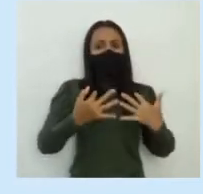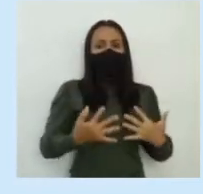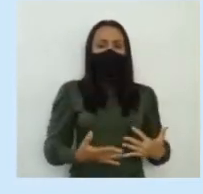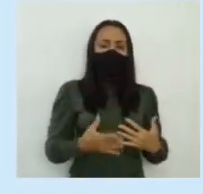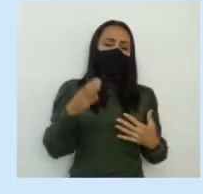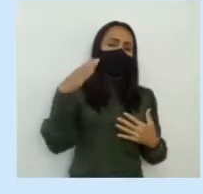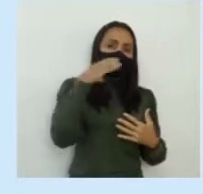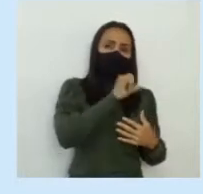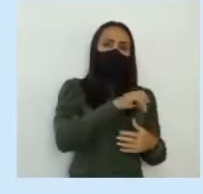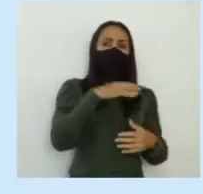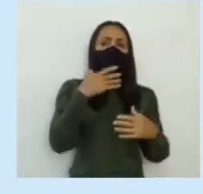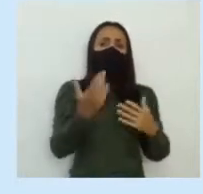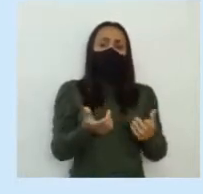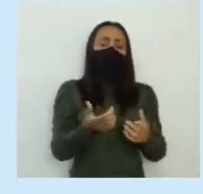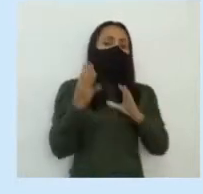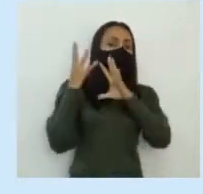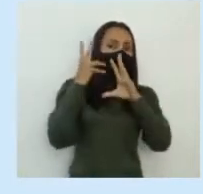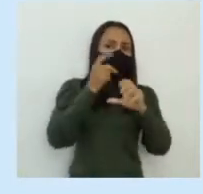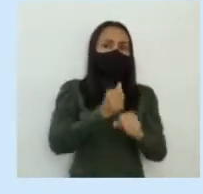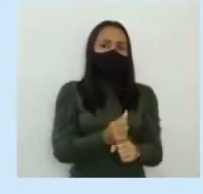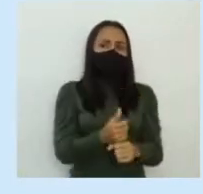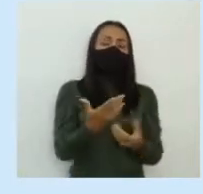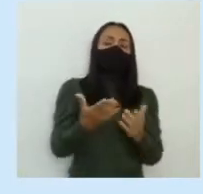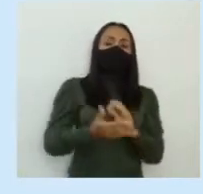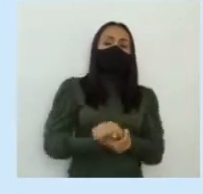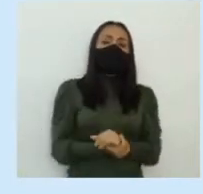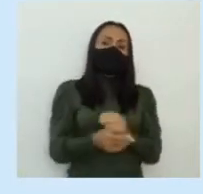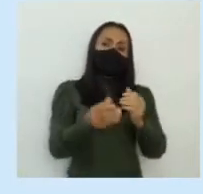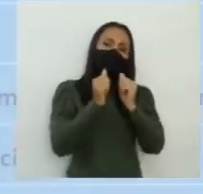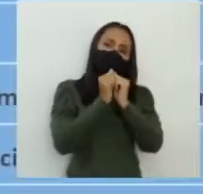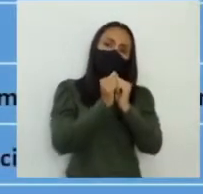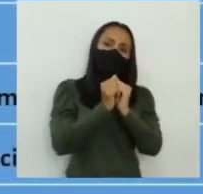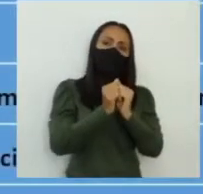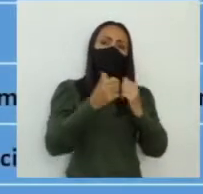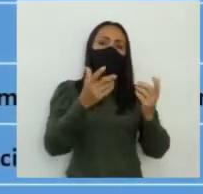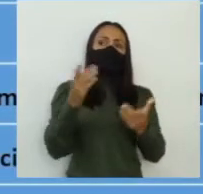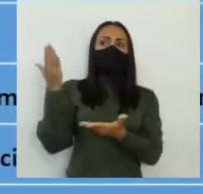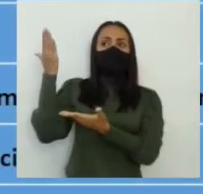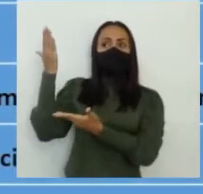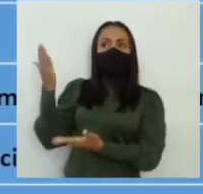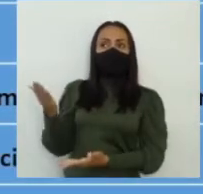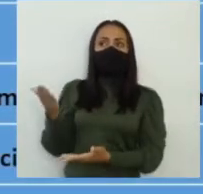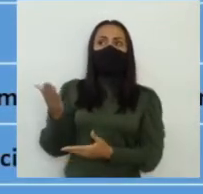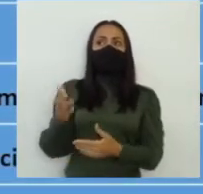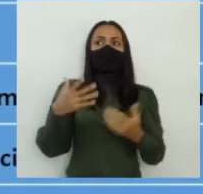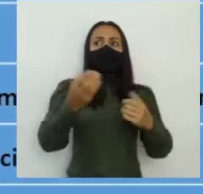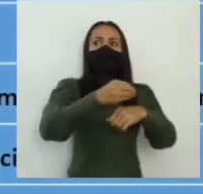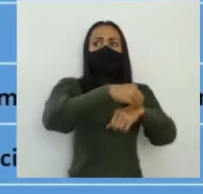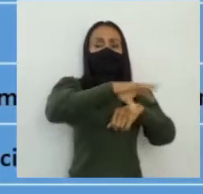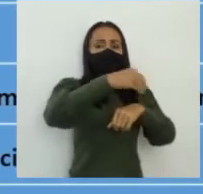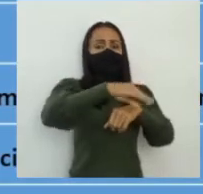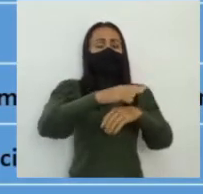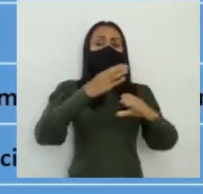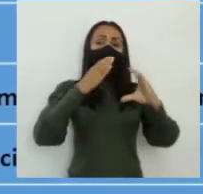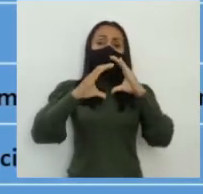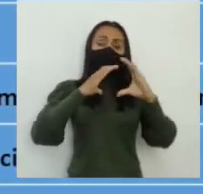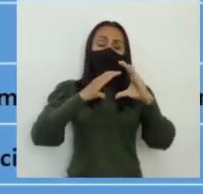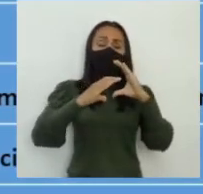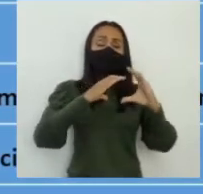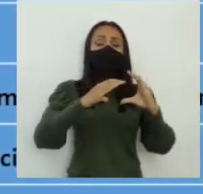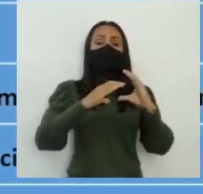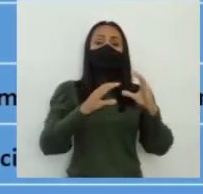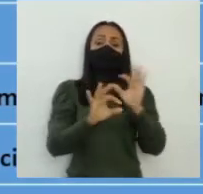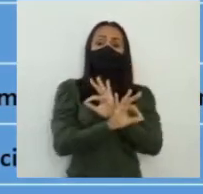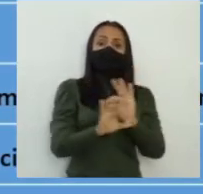algumas, a gente vai pincelar e tirar umas dúvidas. Então acompanha comigo no slide. A mensagem, para a comunicação ser eficaz, ela precisa